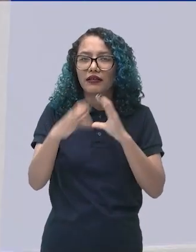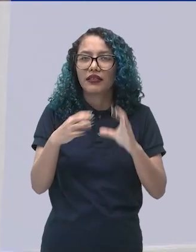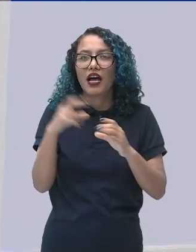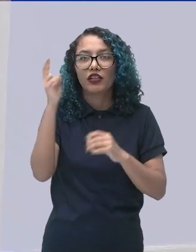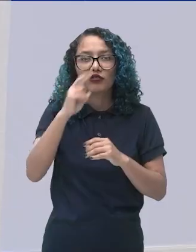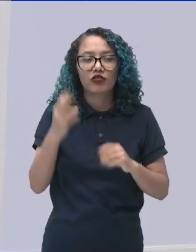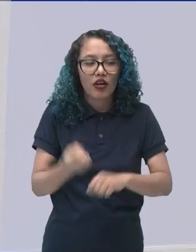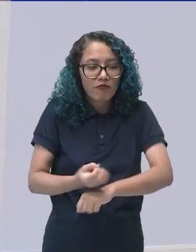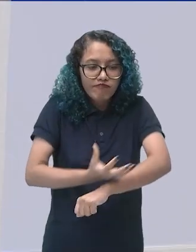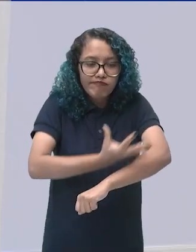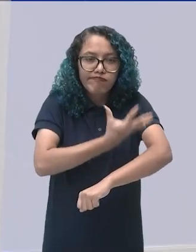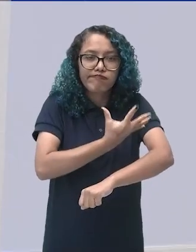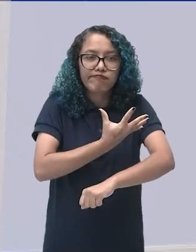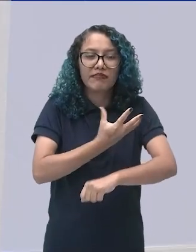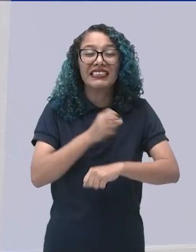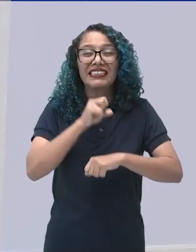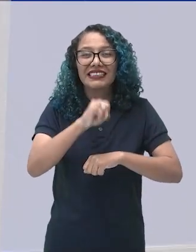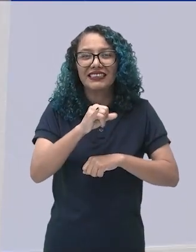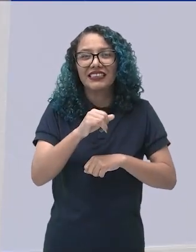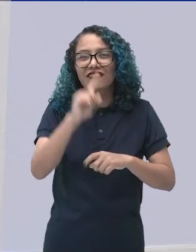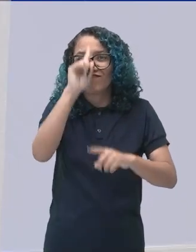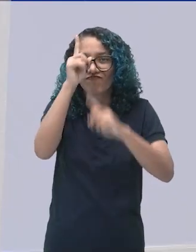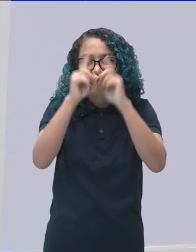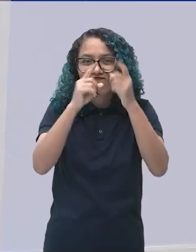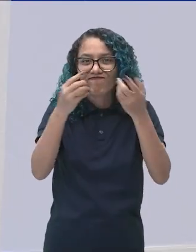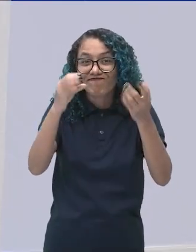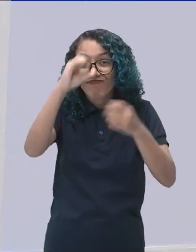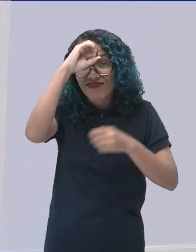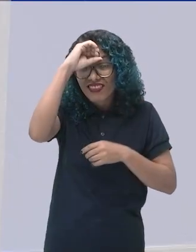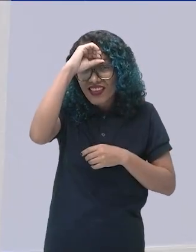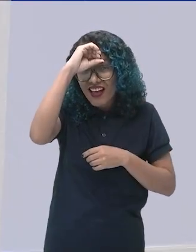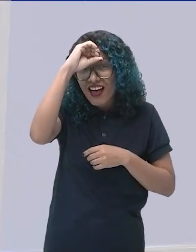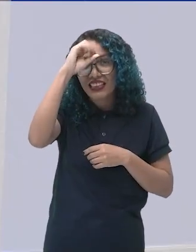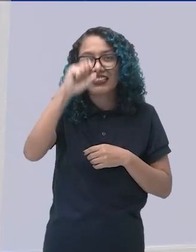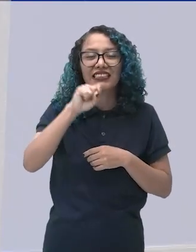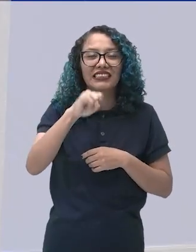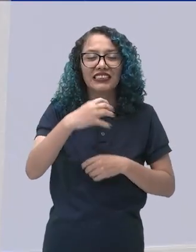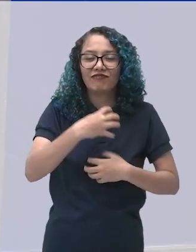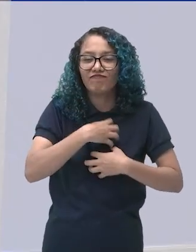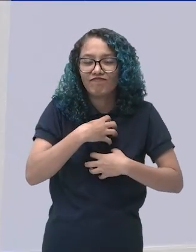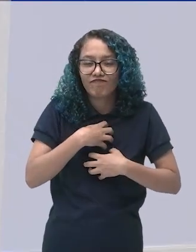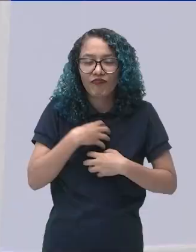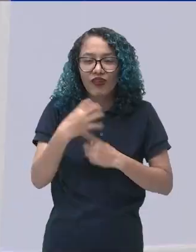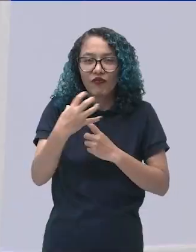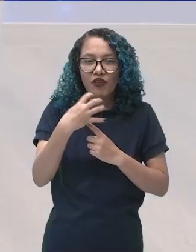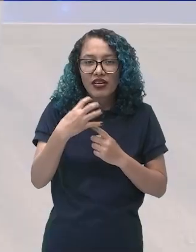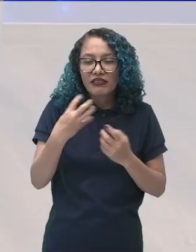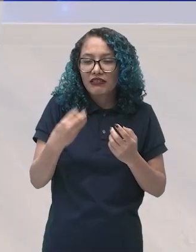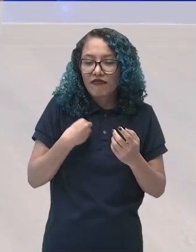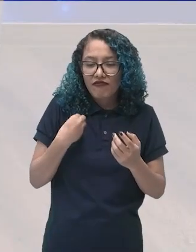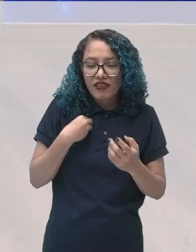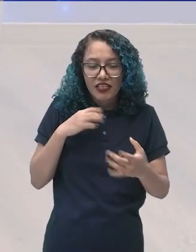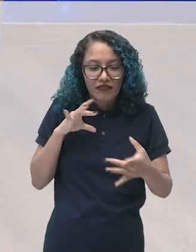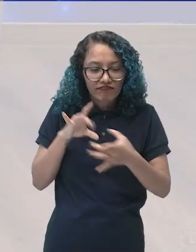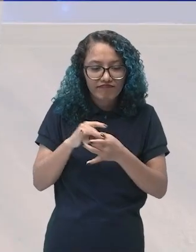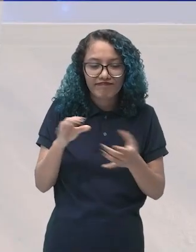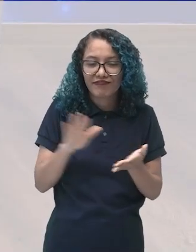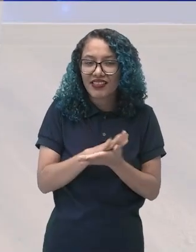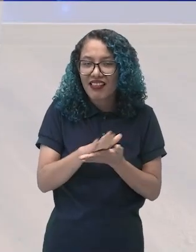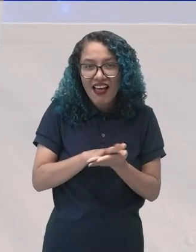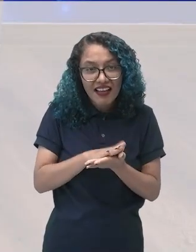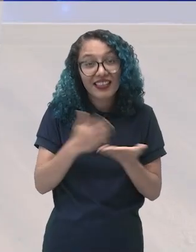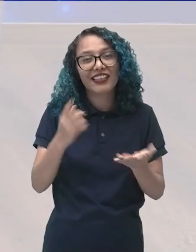meu pote do artista estiver seco, né? Se eu estiver emocionalmente seca, sem conexão com a vida, vai ser difícil